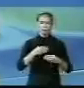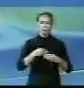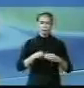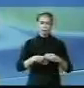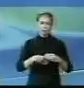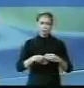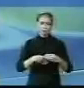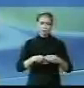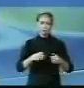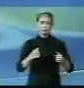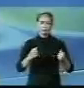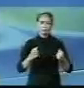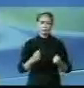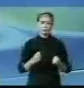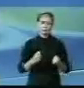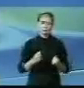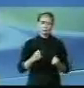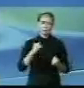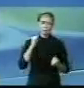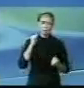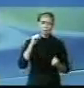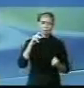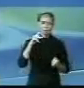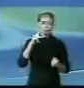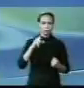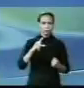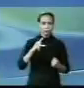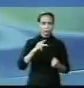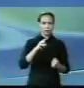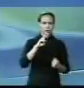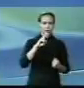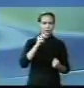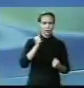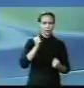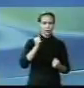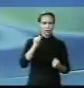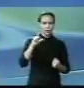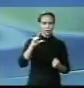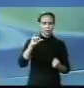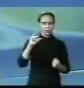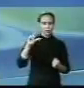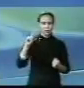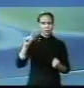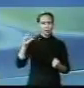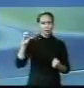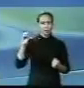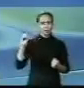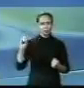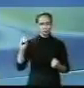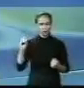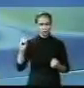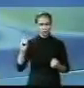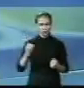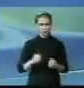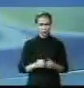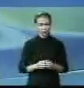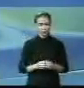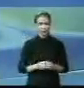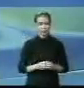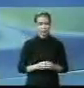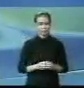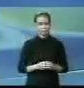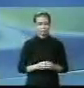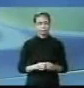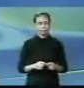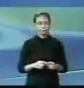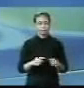também possui um IP válido para a internet. Compreenderam? Então, ele geralmente funciona dessa forma. E, às